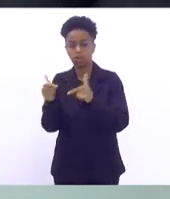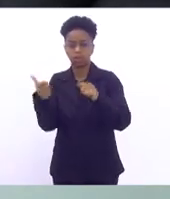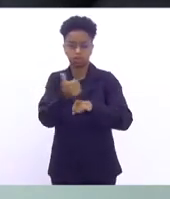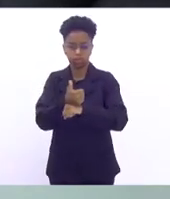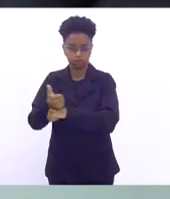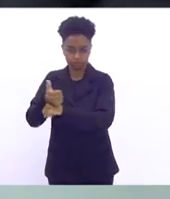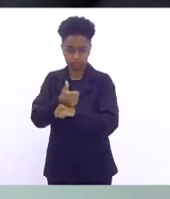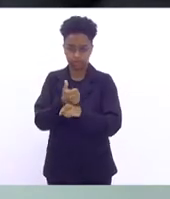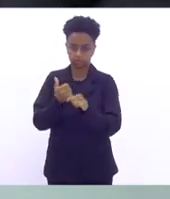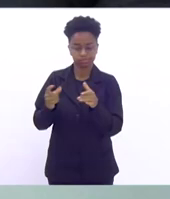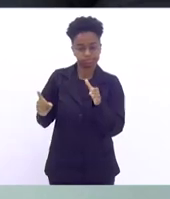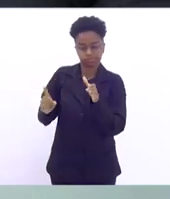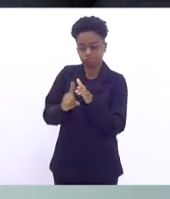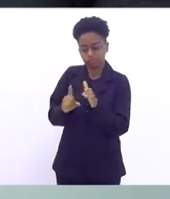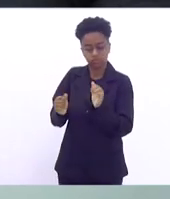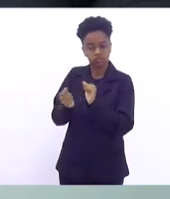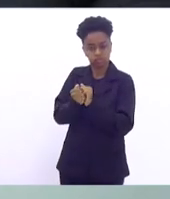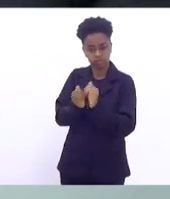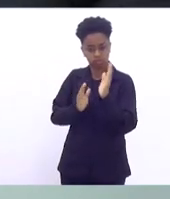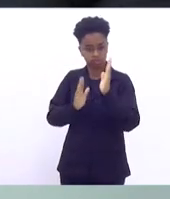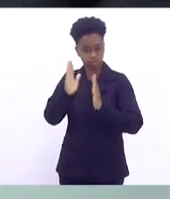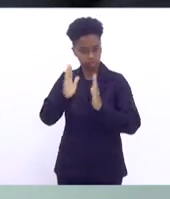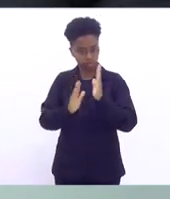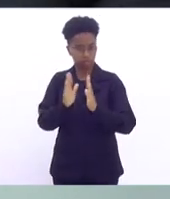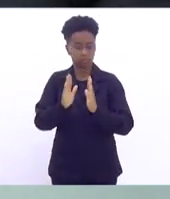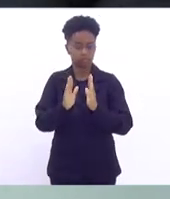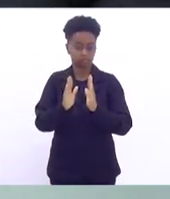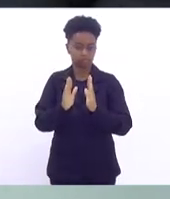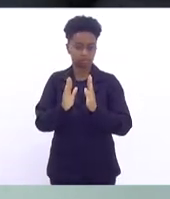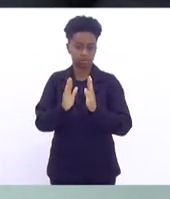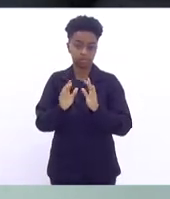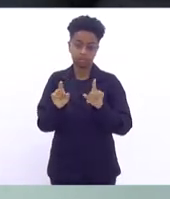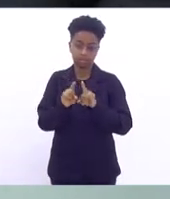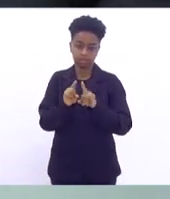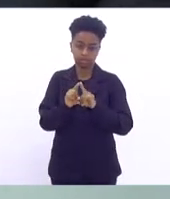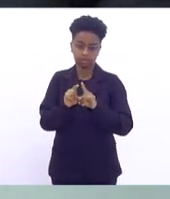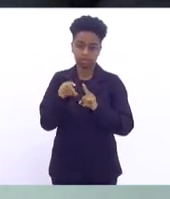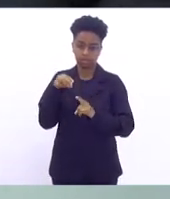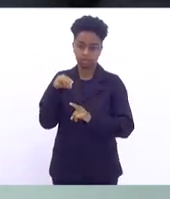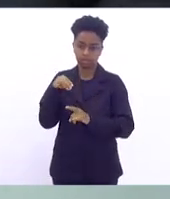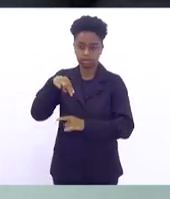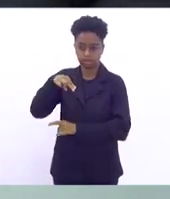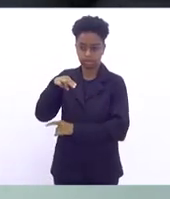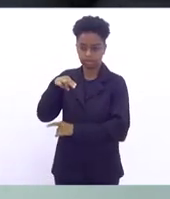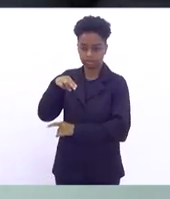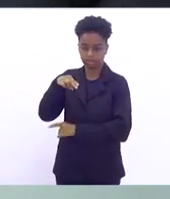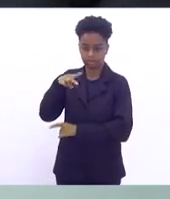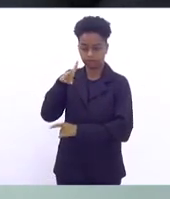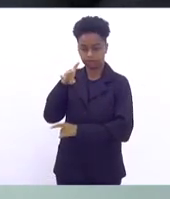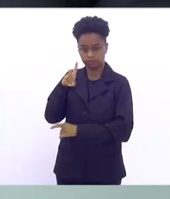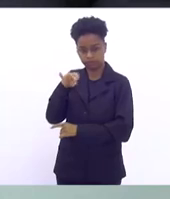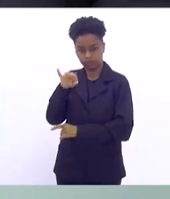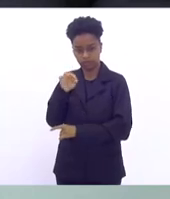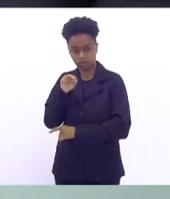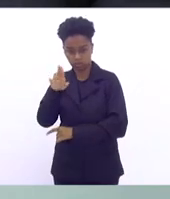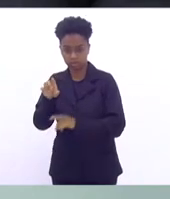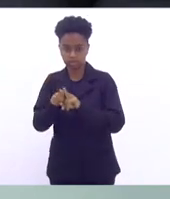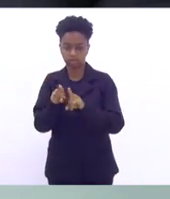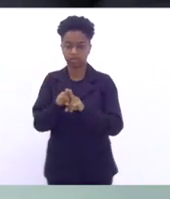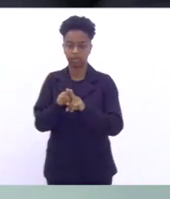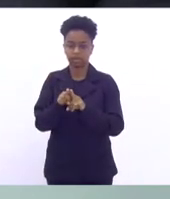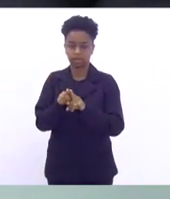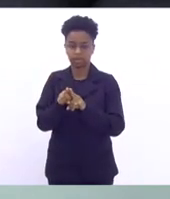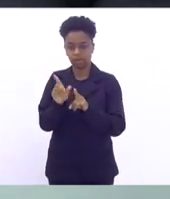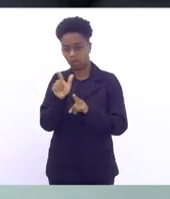fazendo parte nesse último período dos deputados munir Neto e Victor Júnior sobre a questão de uma agenda de garantia dos direitos dos da